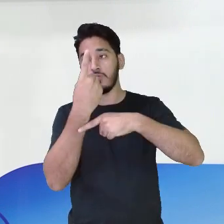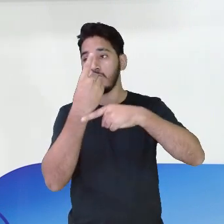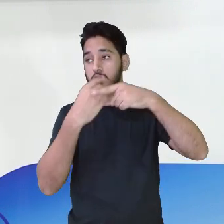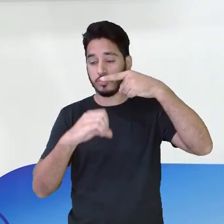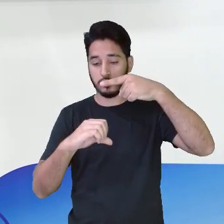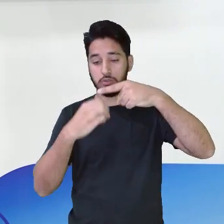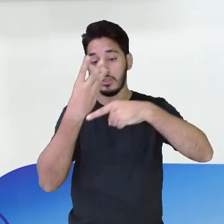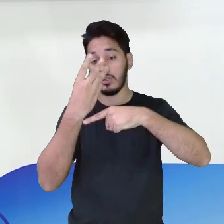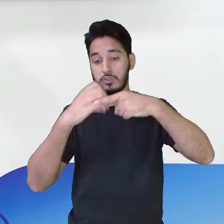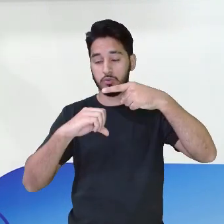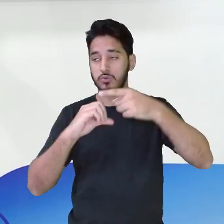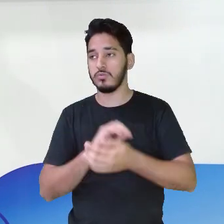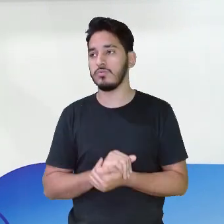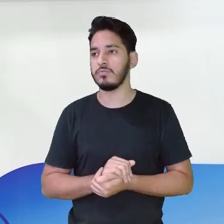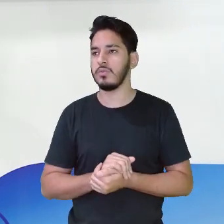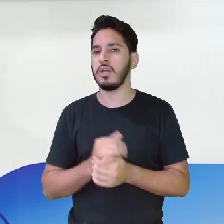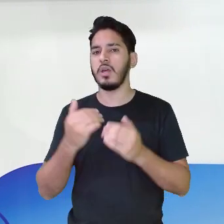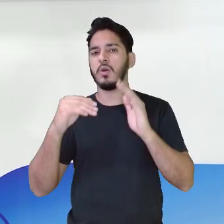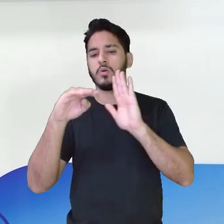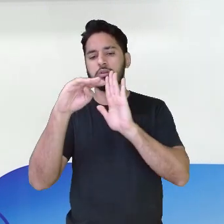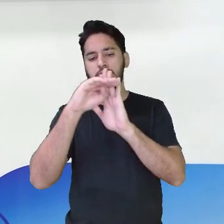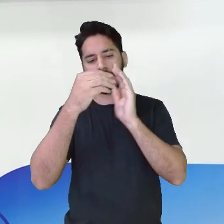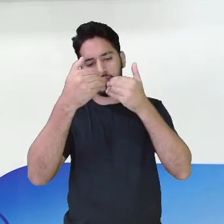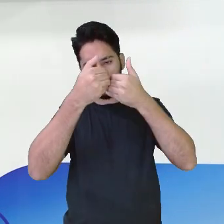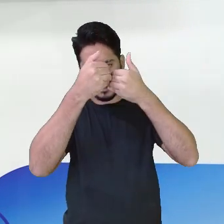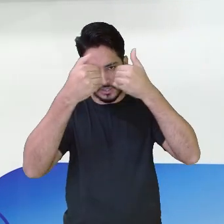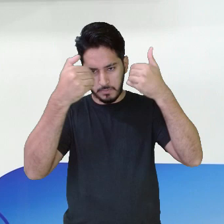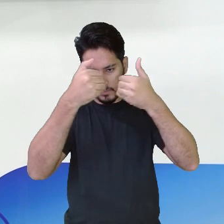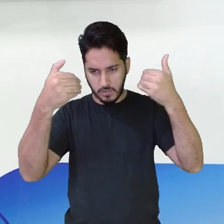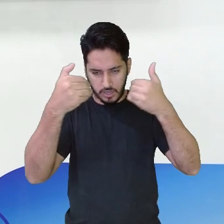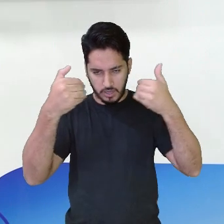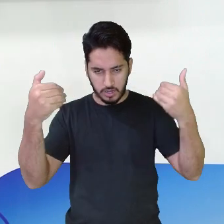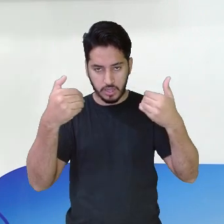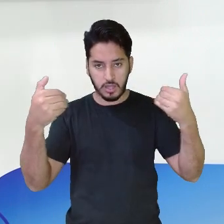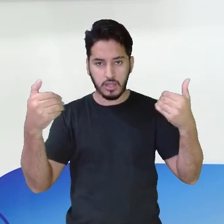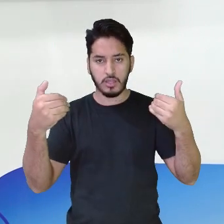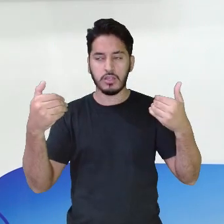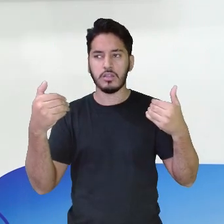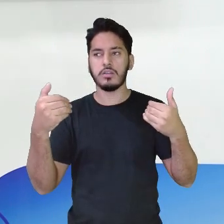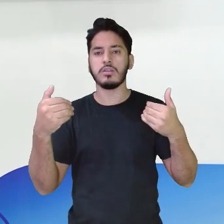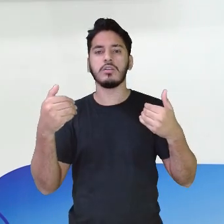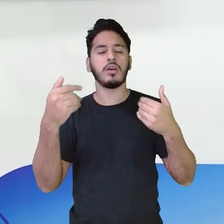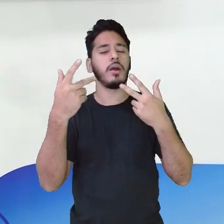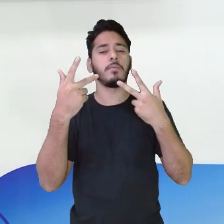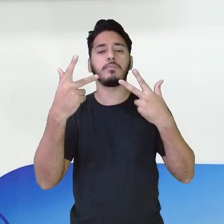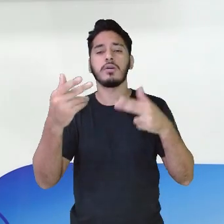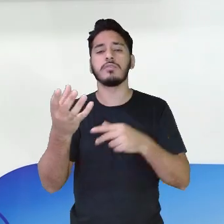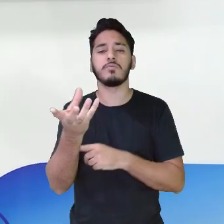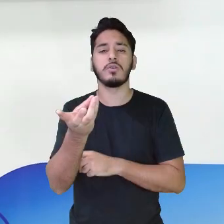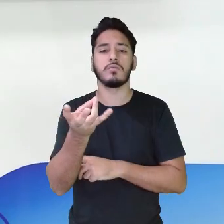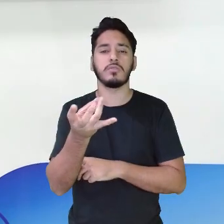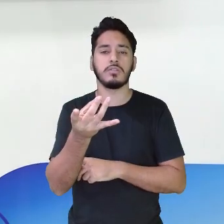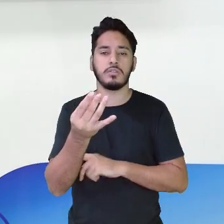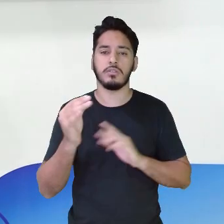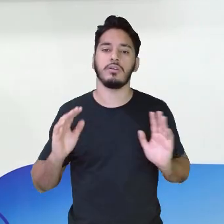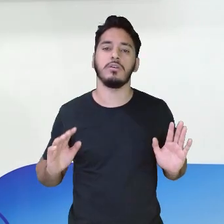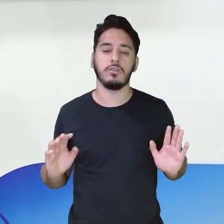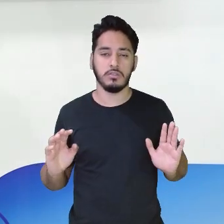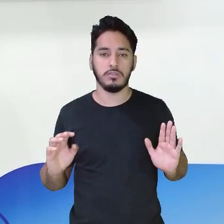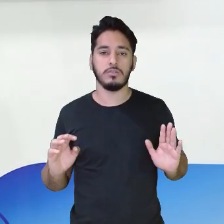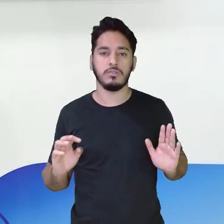3/9. Eu dividi de formas diferentes a mesma